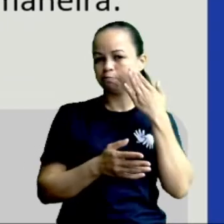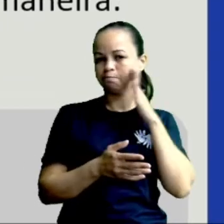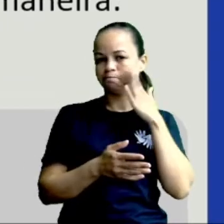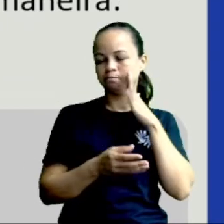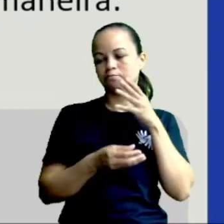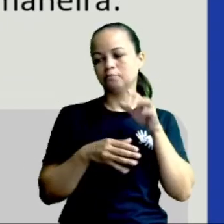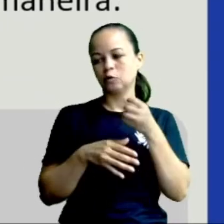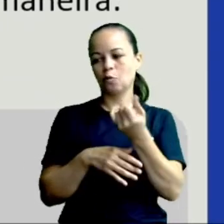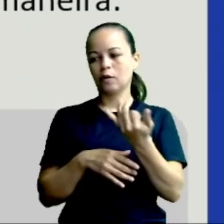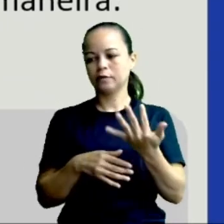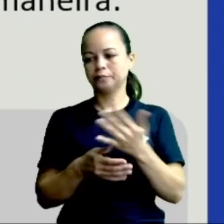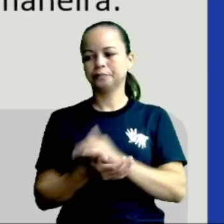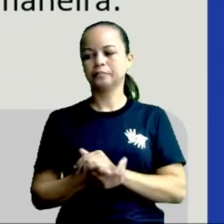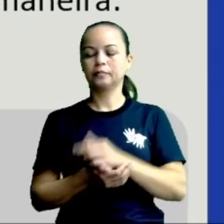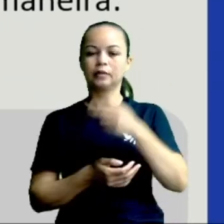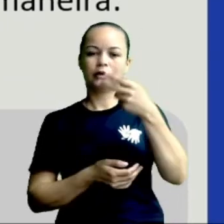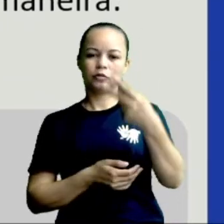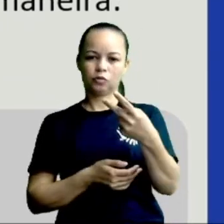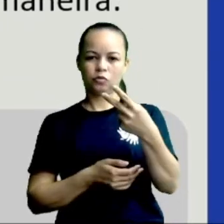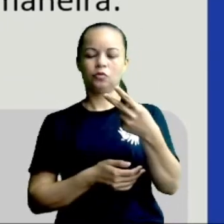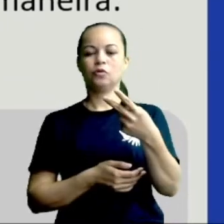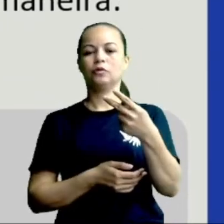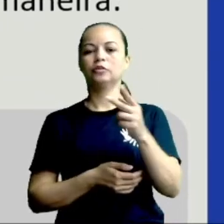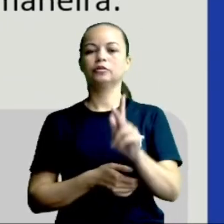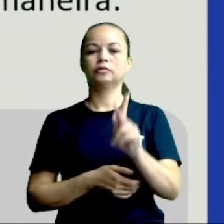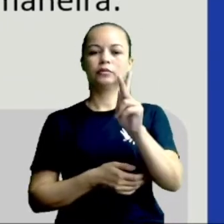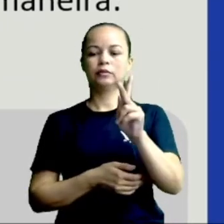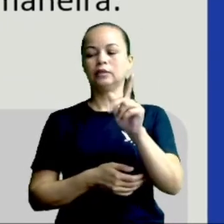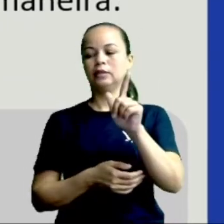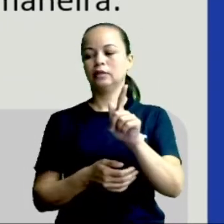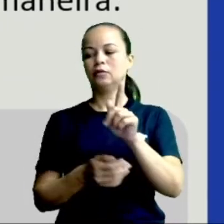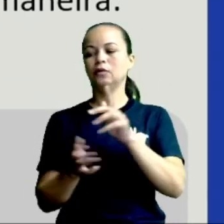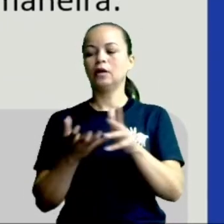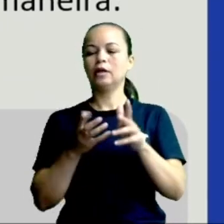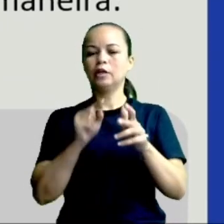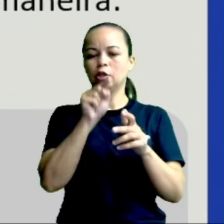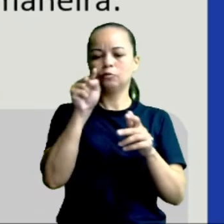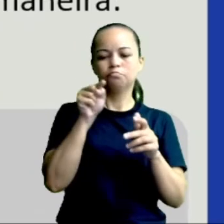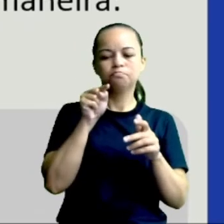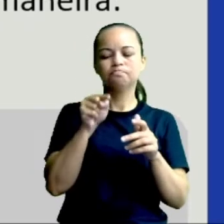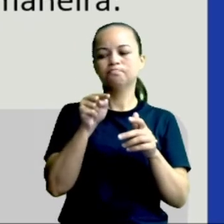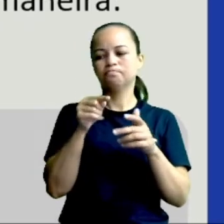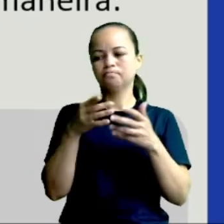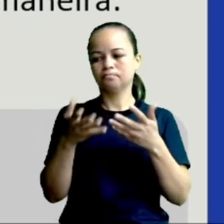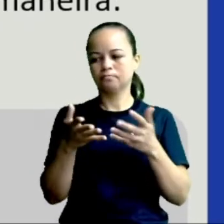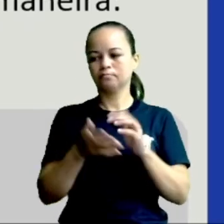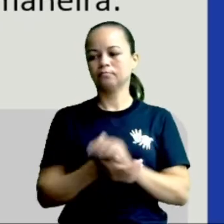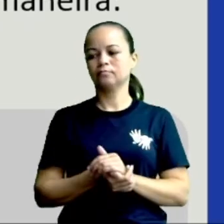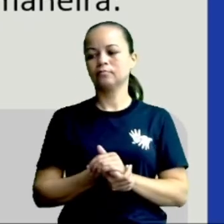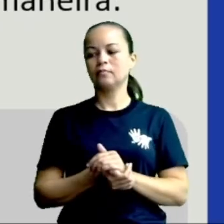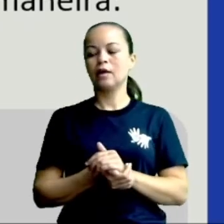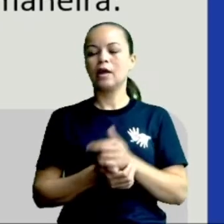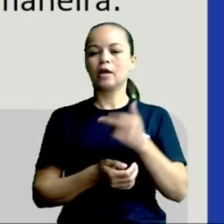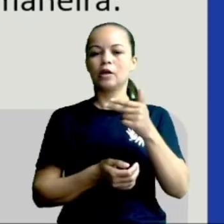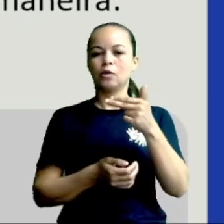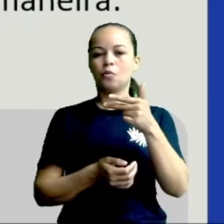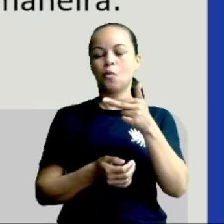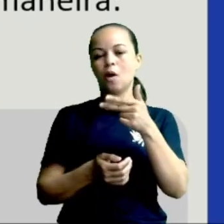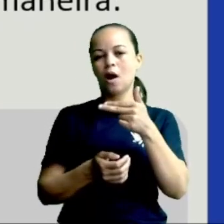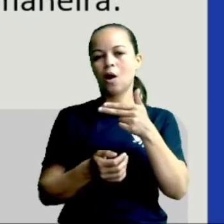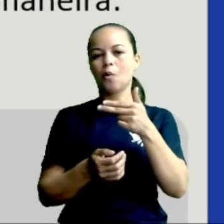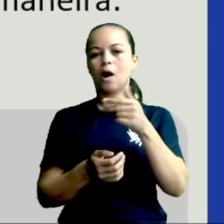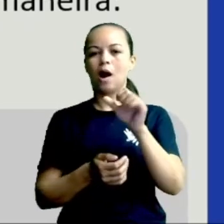mais dois do pacote vermelho mais um tracinho do pacote Verde igual a oito